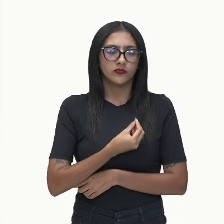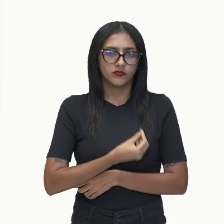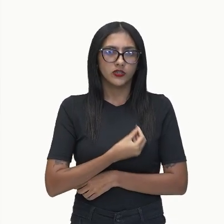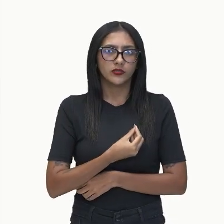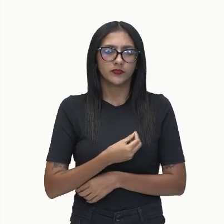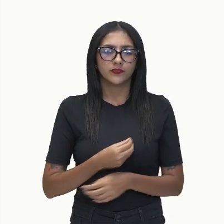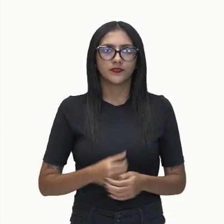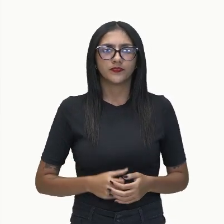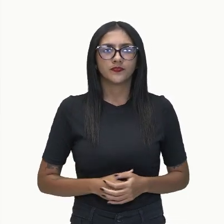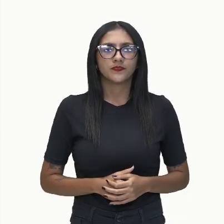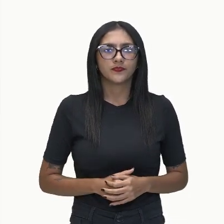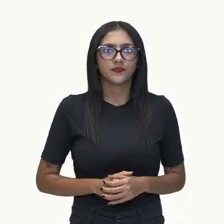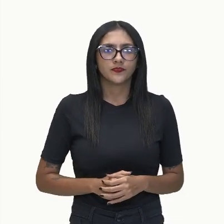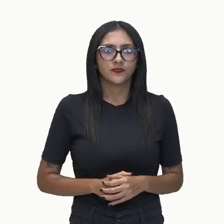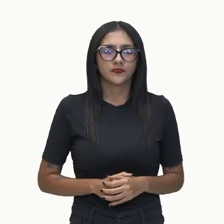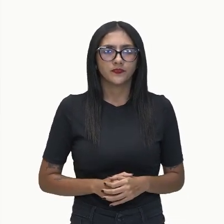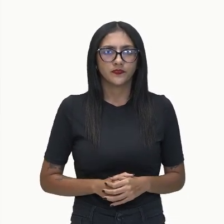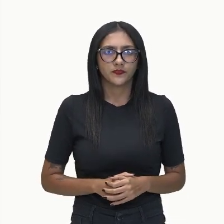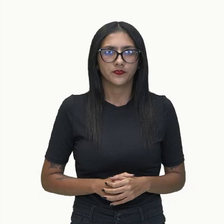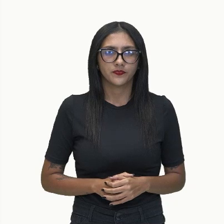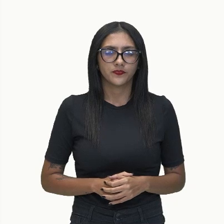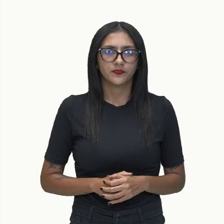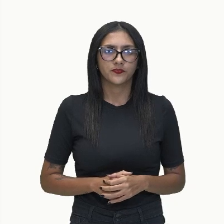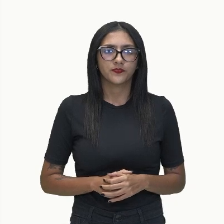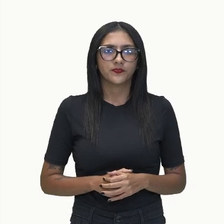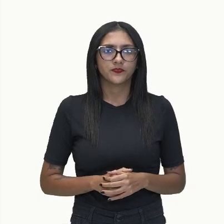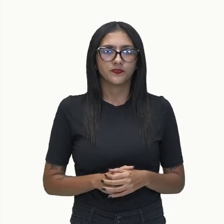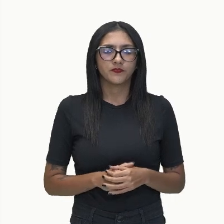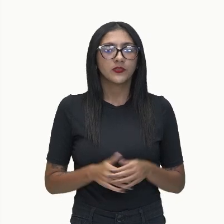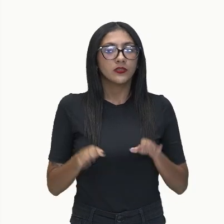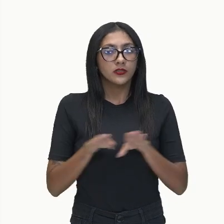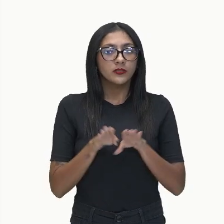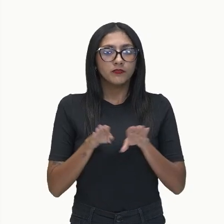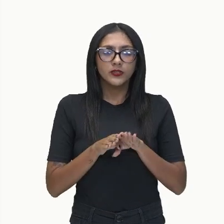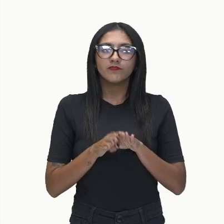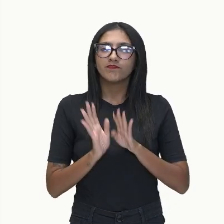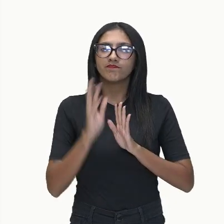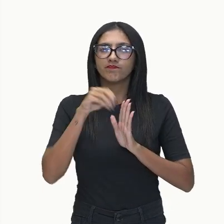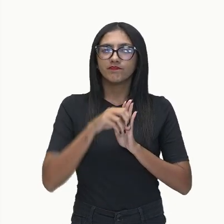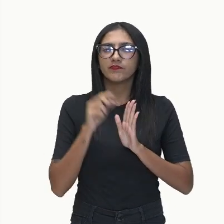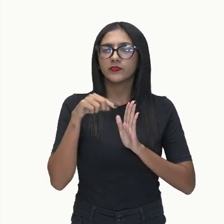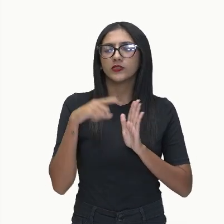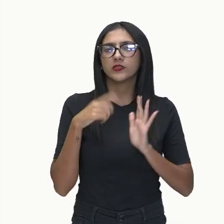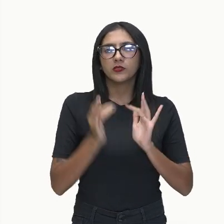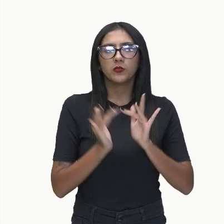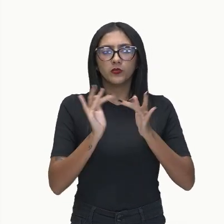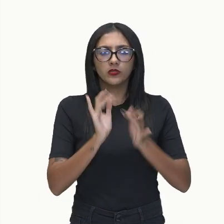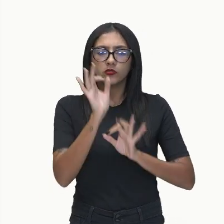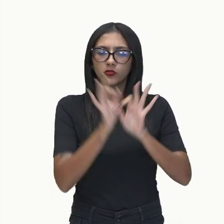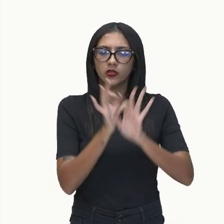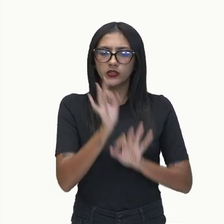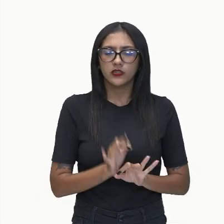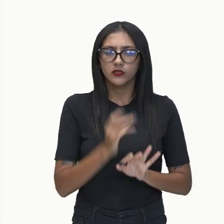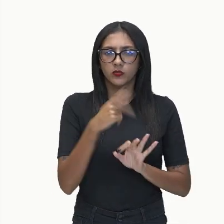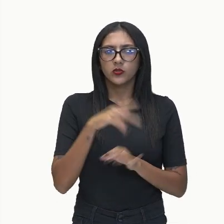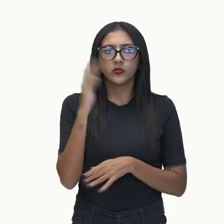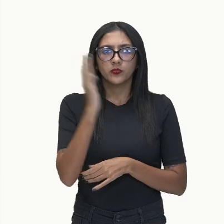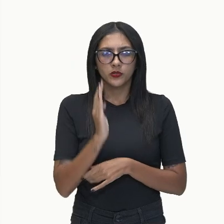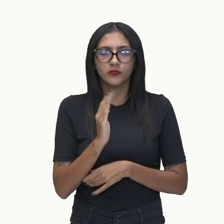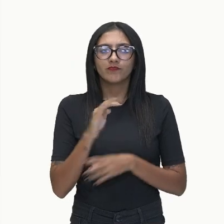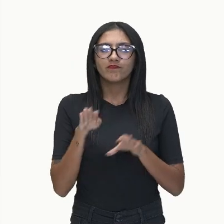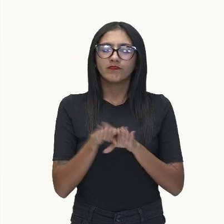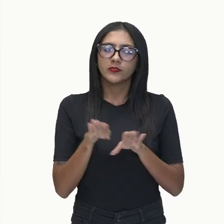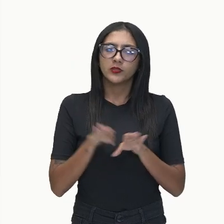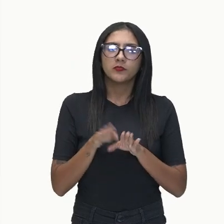central, certo? Então, nós também temos, dentro do processo de urbanização brasileira, nós temos a